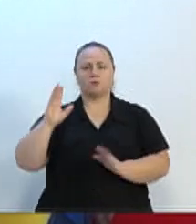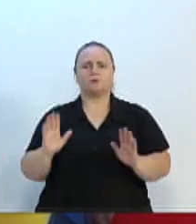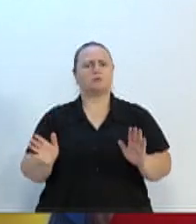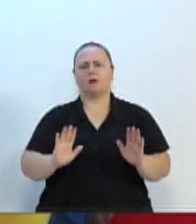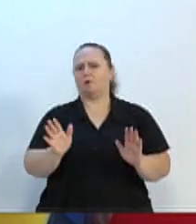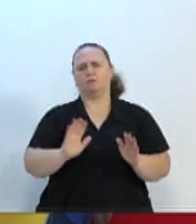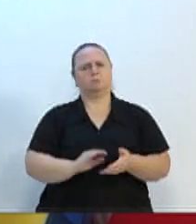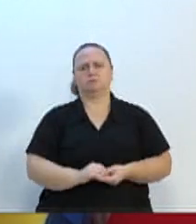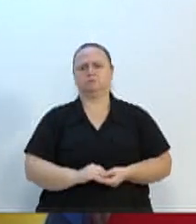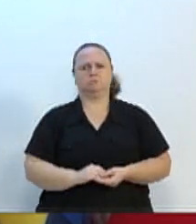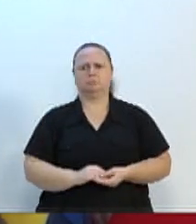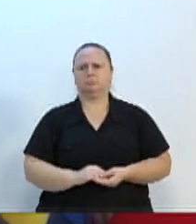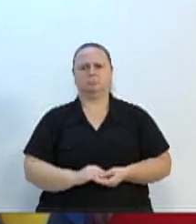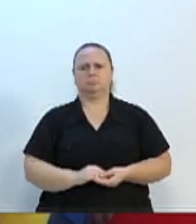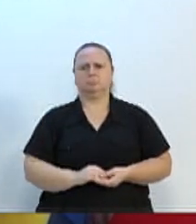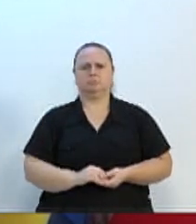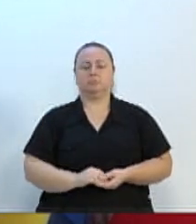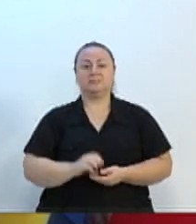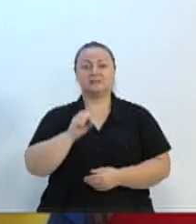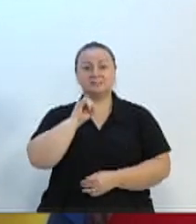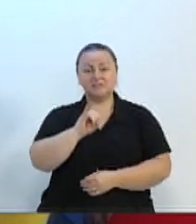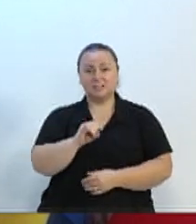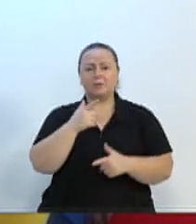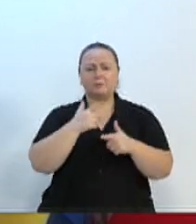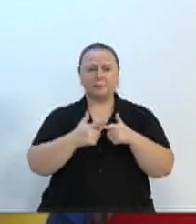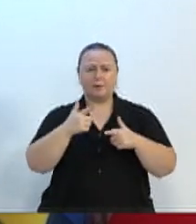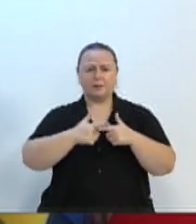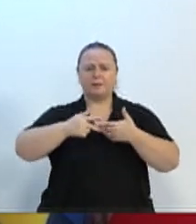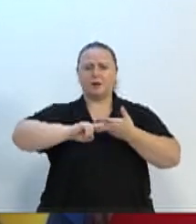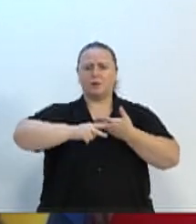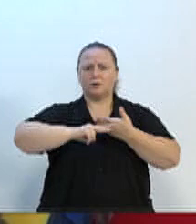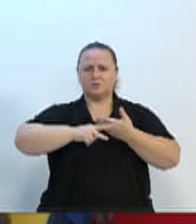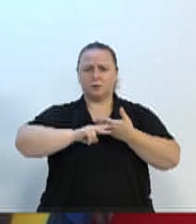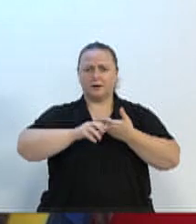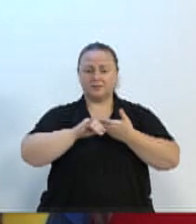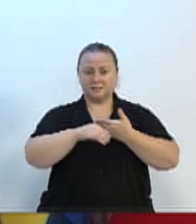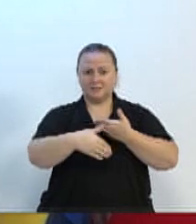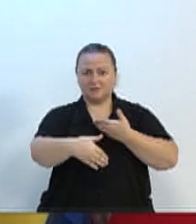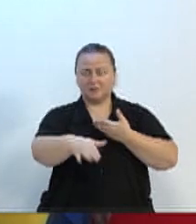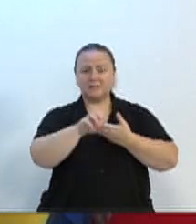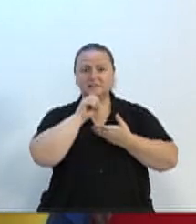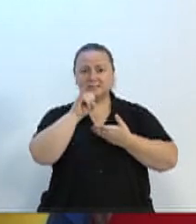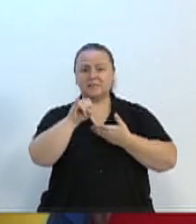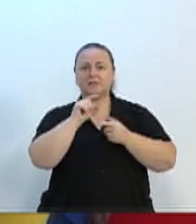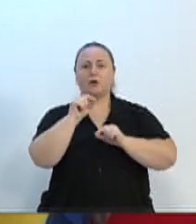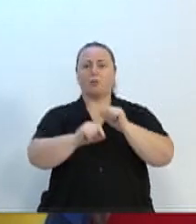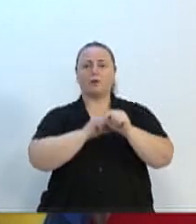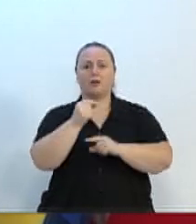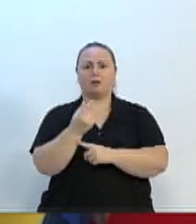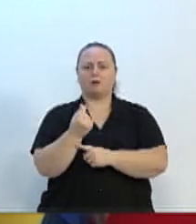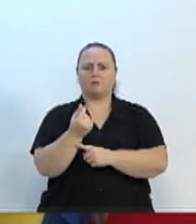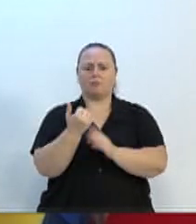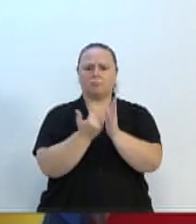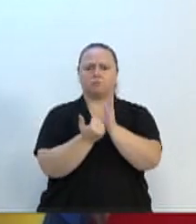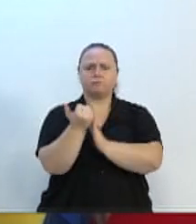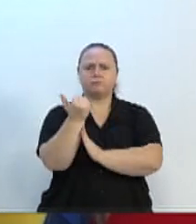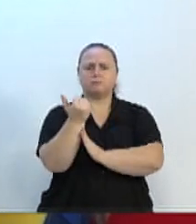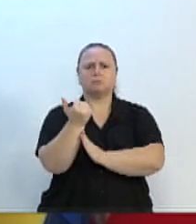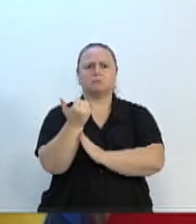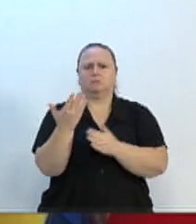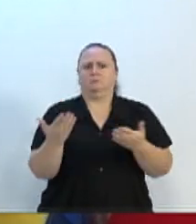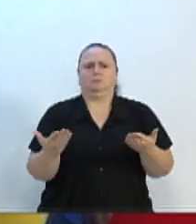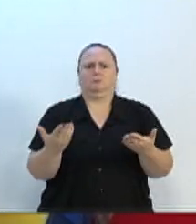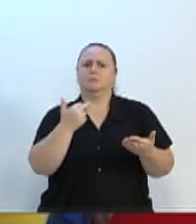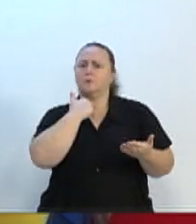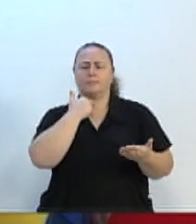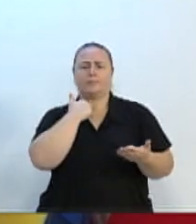vai sofrer as consequências no reajuste das passagens são os trabalhadores usuários. Então a Blumob